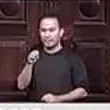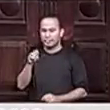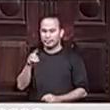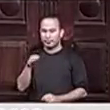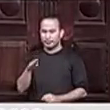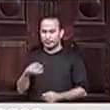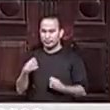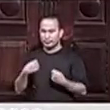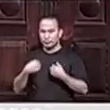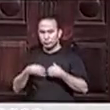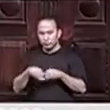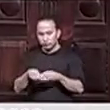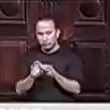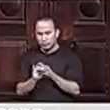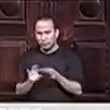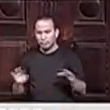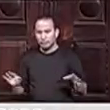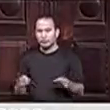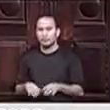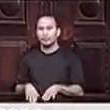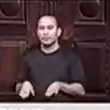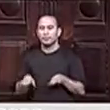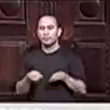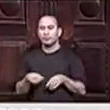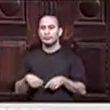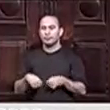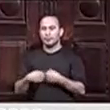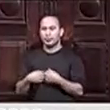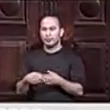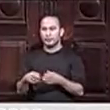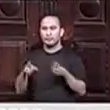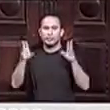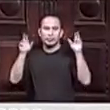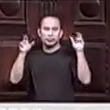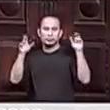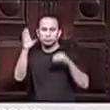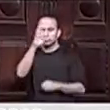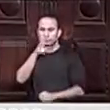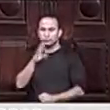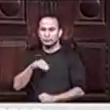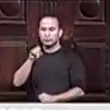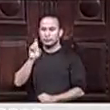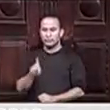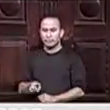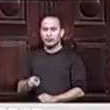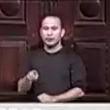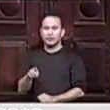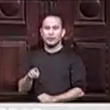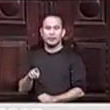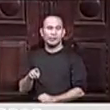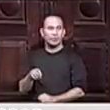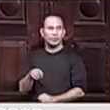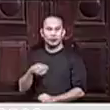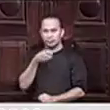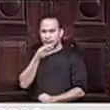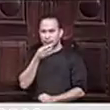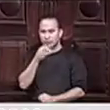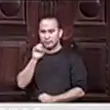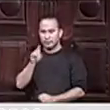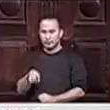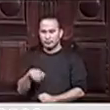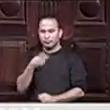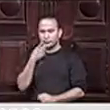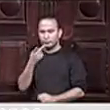permanecer livre, altivo, para tratar do interesse do Brasil, e é essa a sua missão. Por isso, reitero